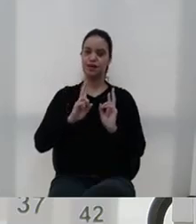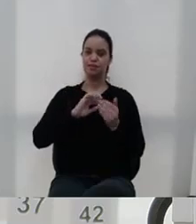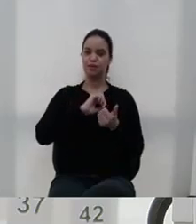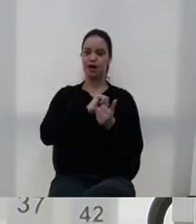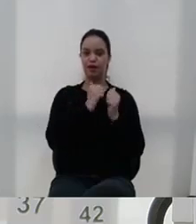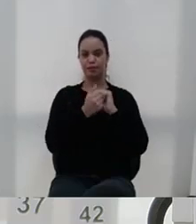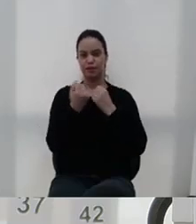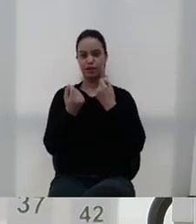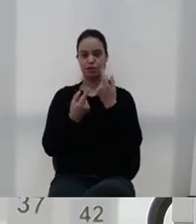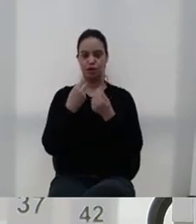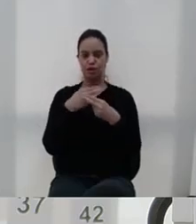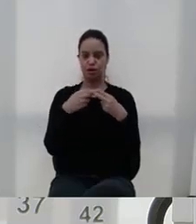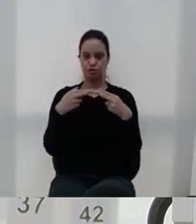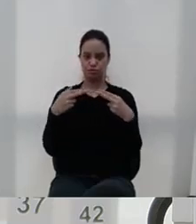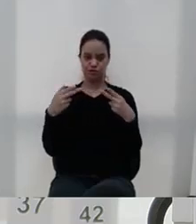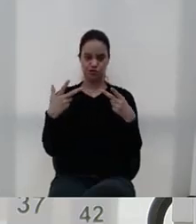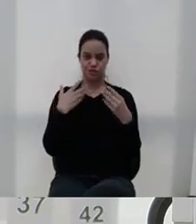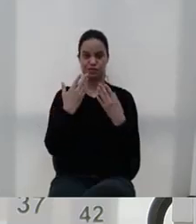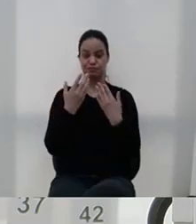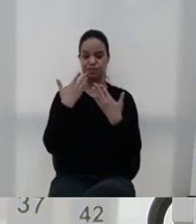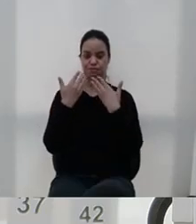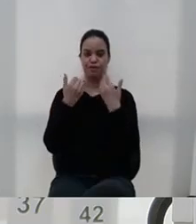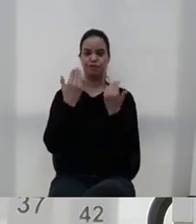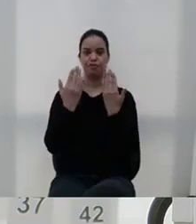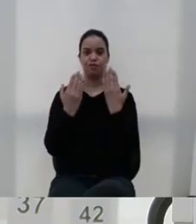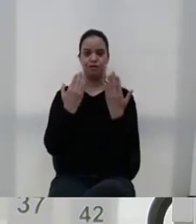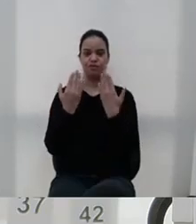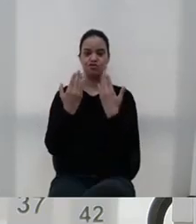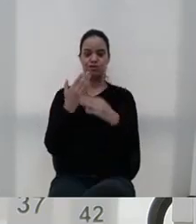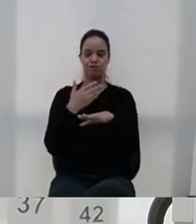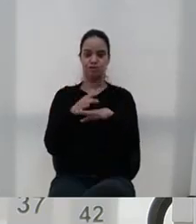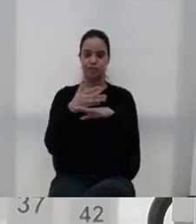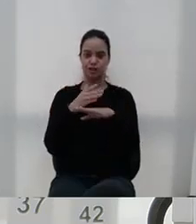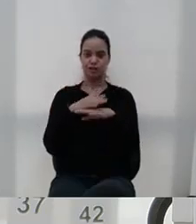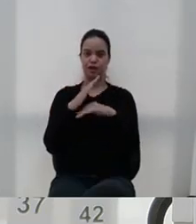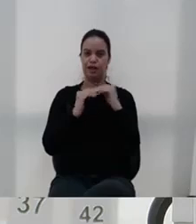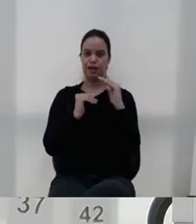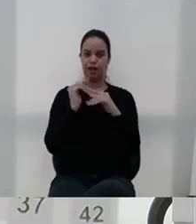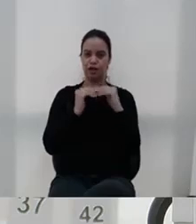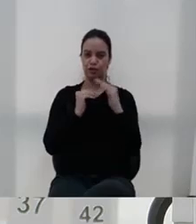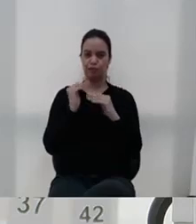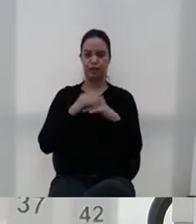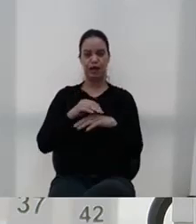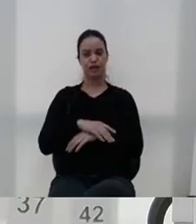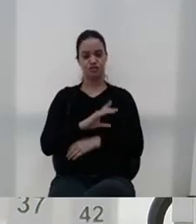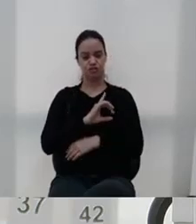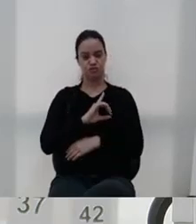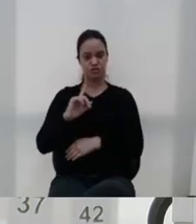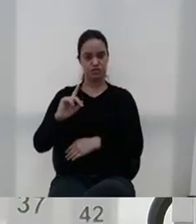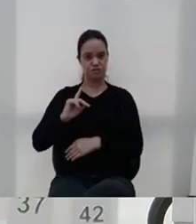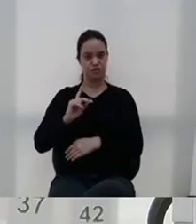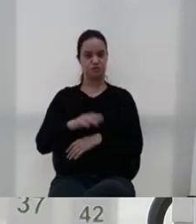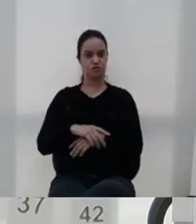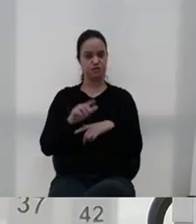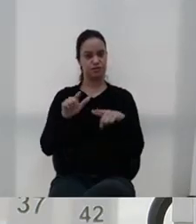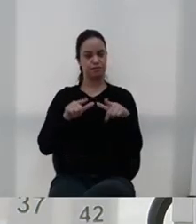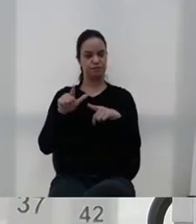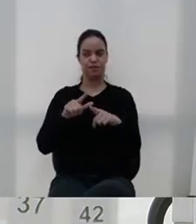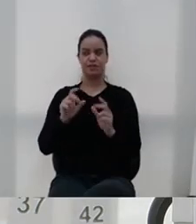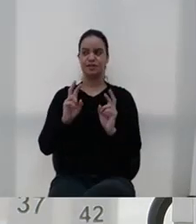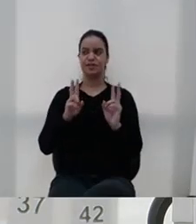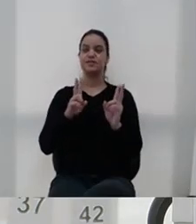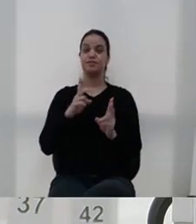filas presenciais, nas filas virtuais, nas agendas, treinamento, capacitação de servidores, oficiais, defensores permanente.